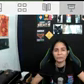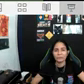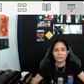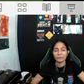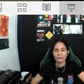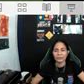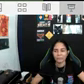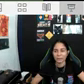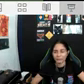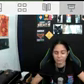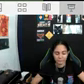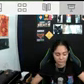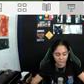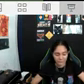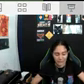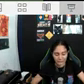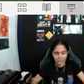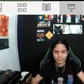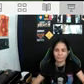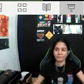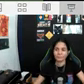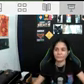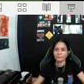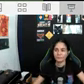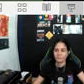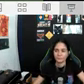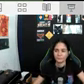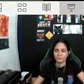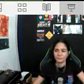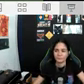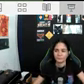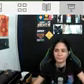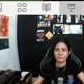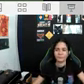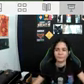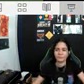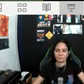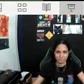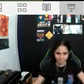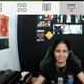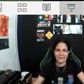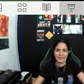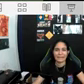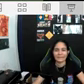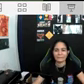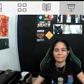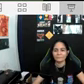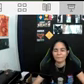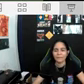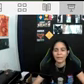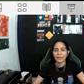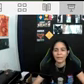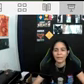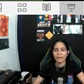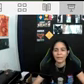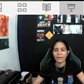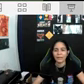os dados desse participante, certo? Professor, entendi. Obrigada. Nada.